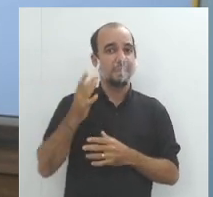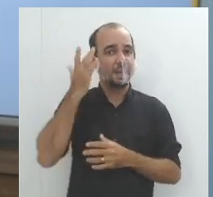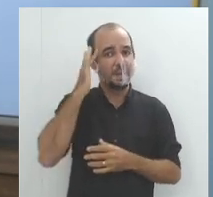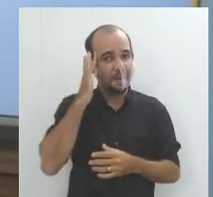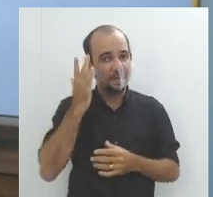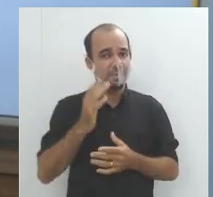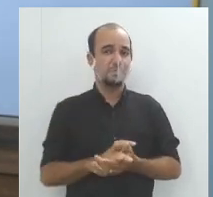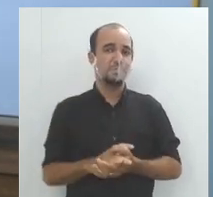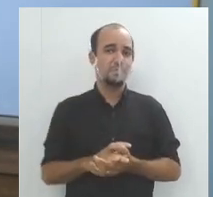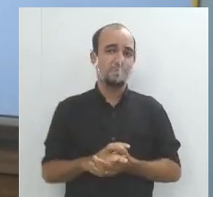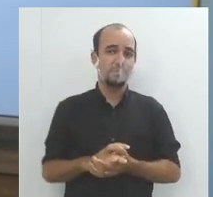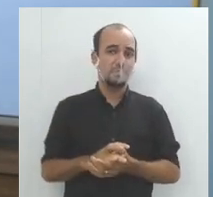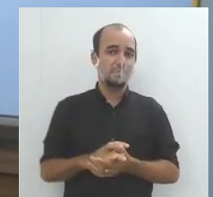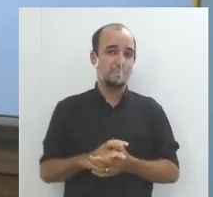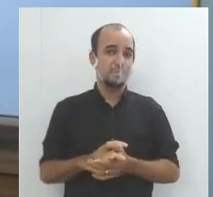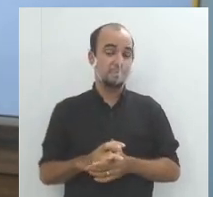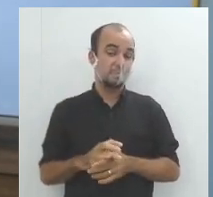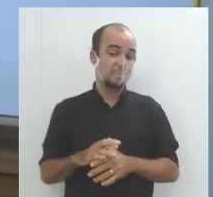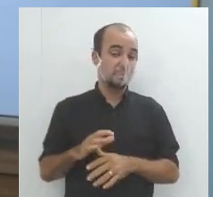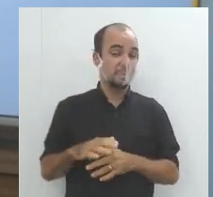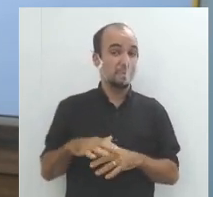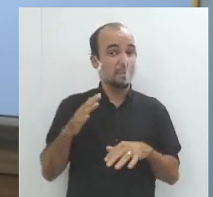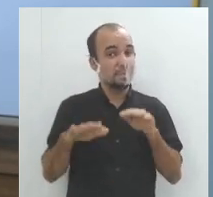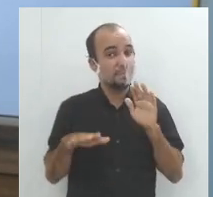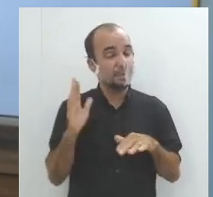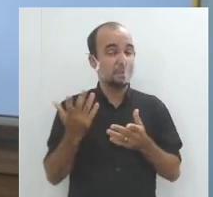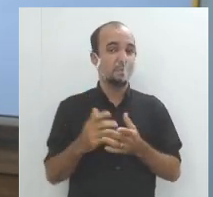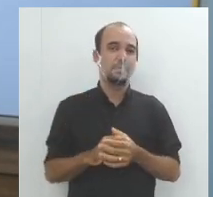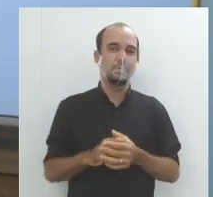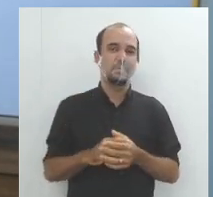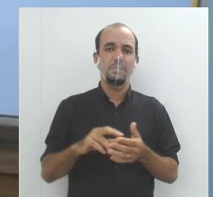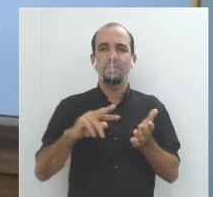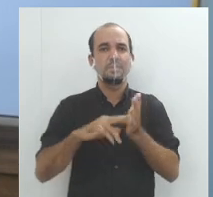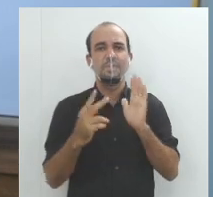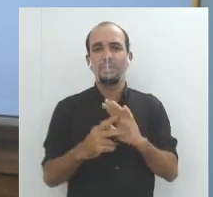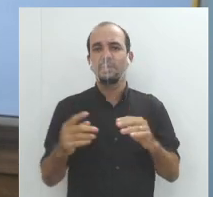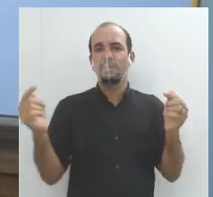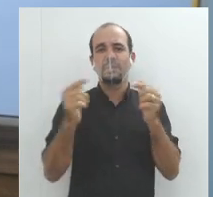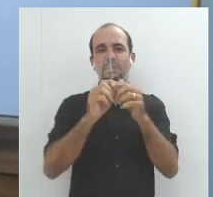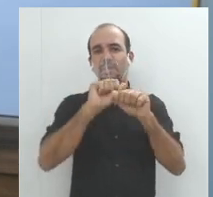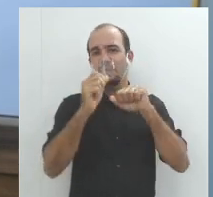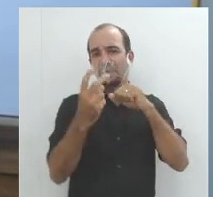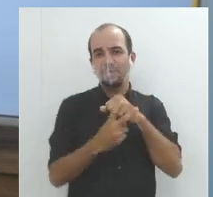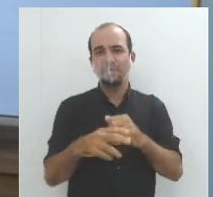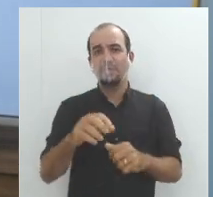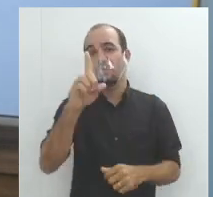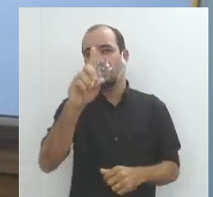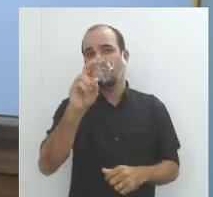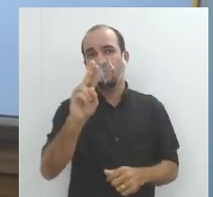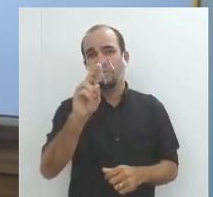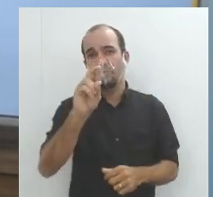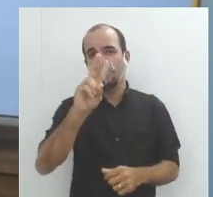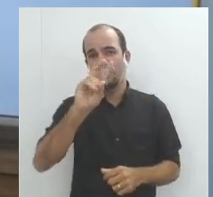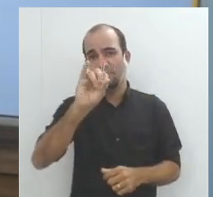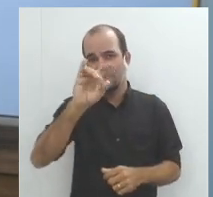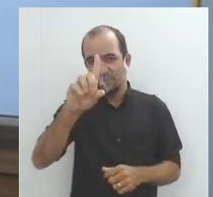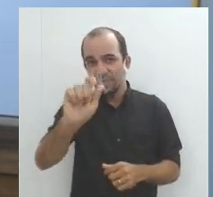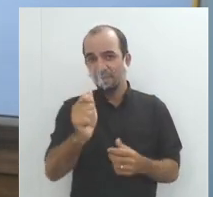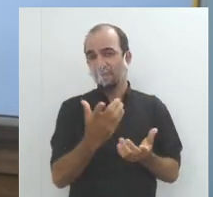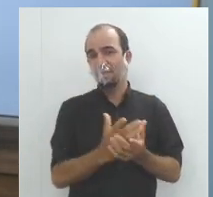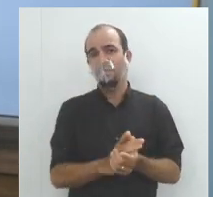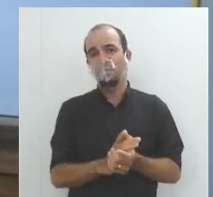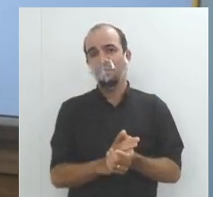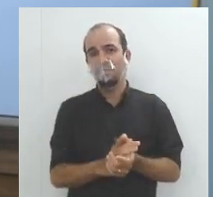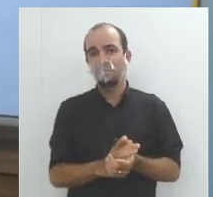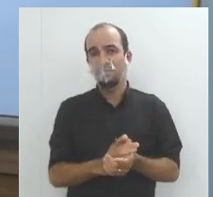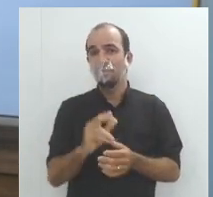do sentimento de saudade da casa. Então, talvez tenha sido isso. Ou